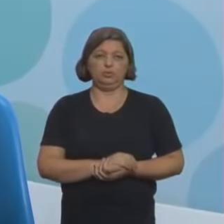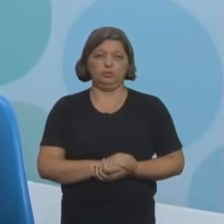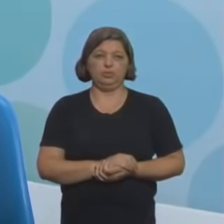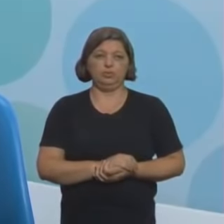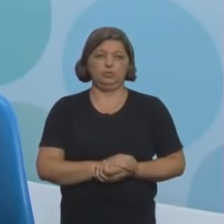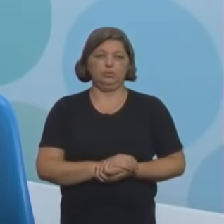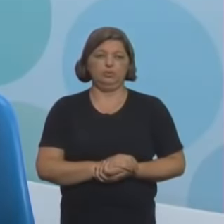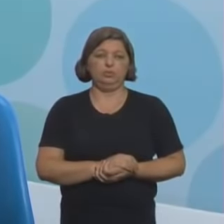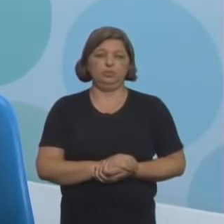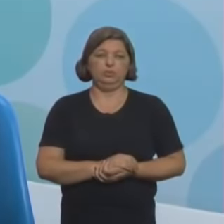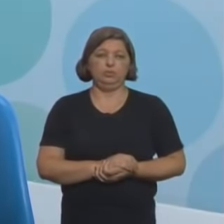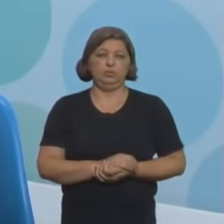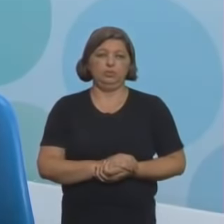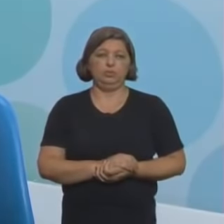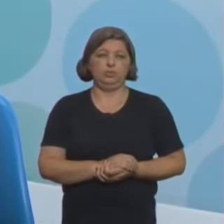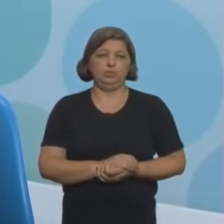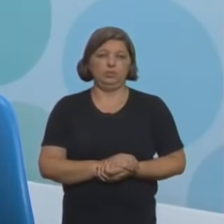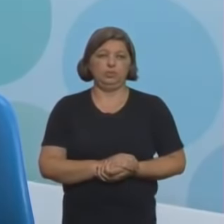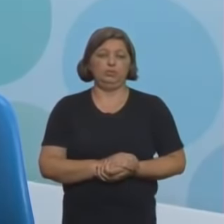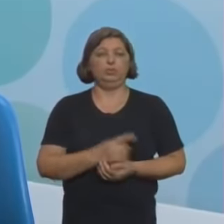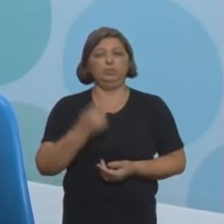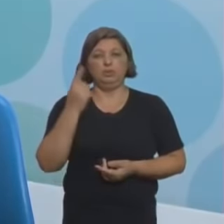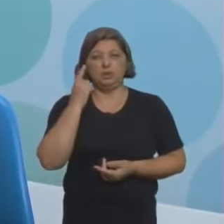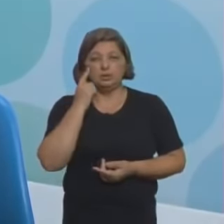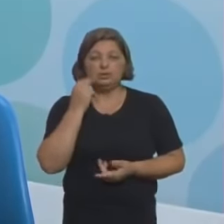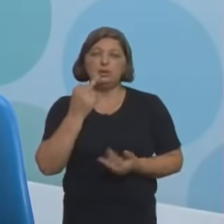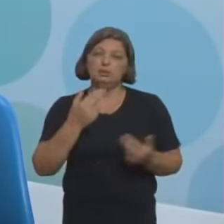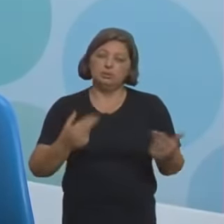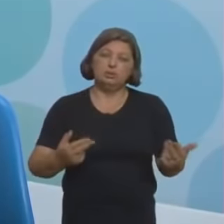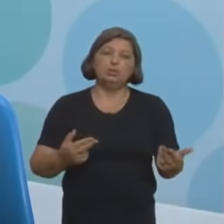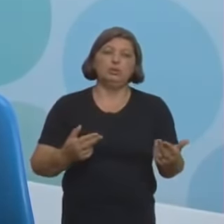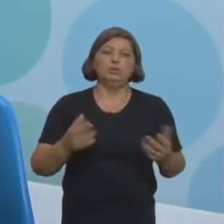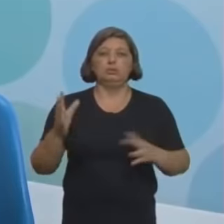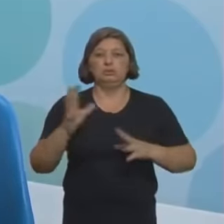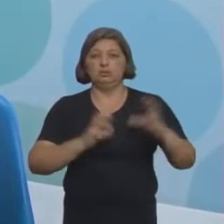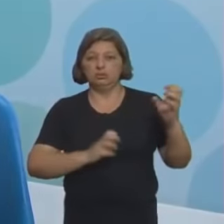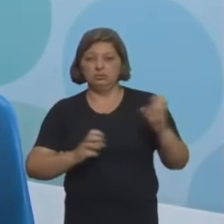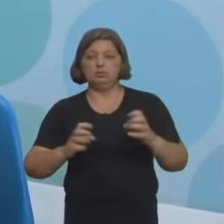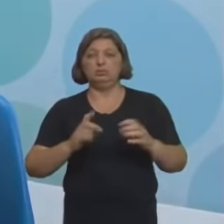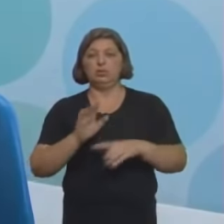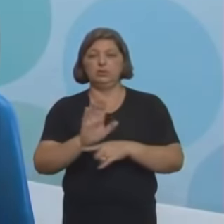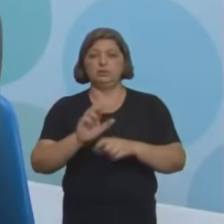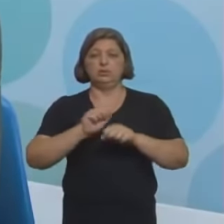desfaria o mal entendido e ajudaria a esclarecer a questão.